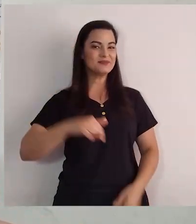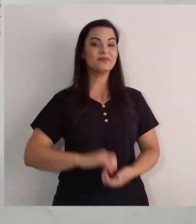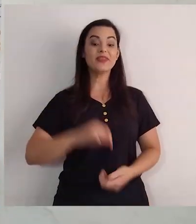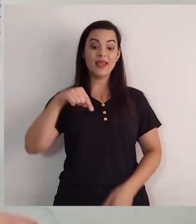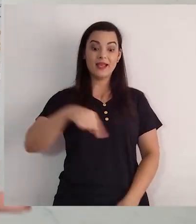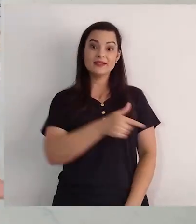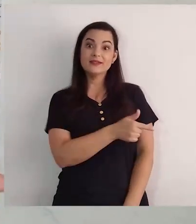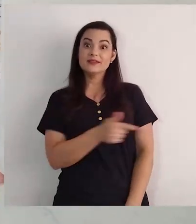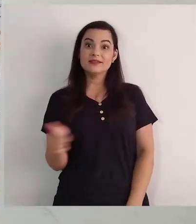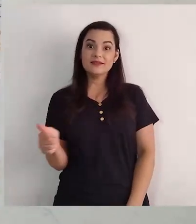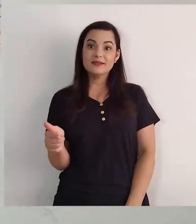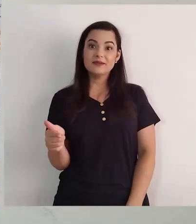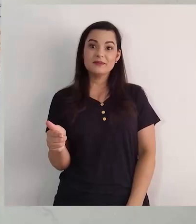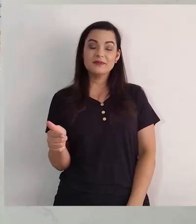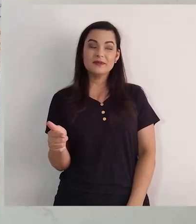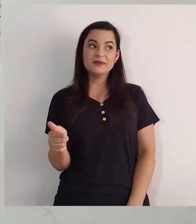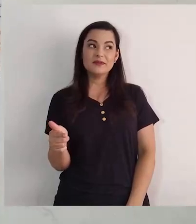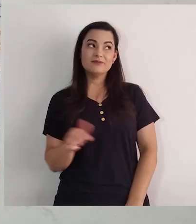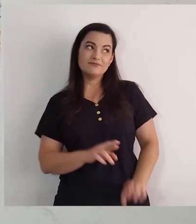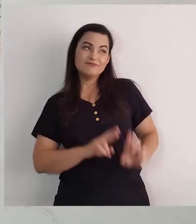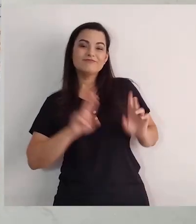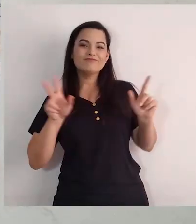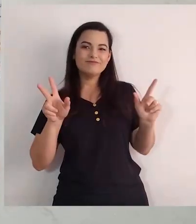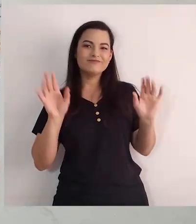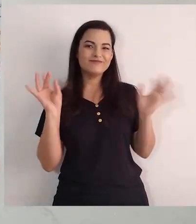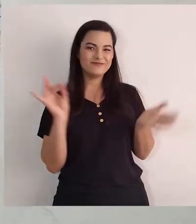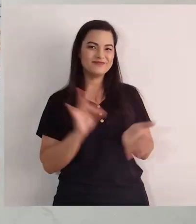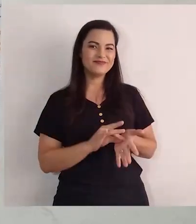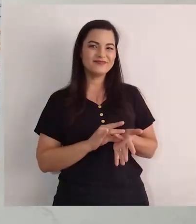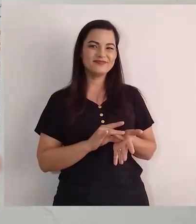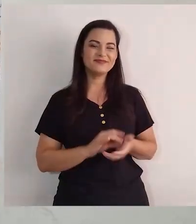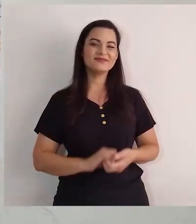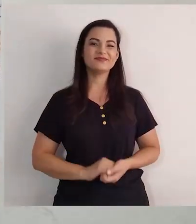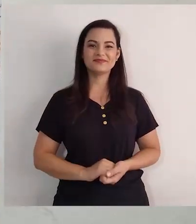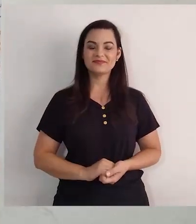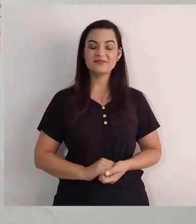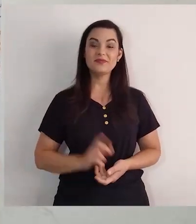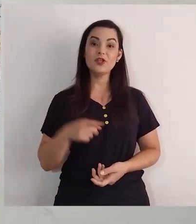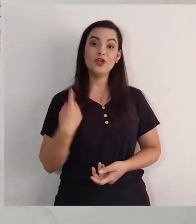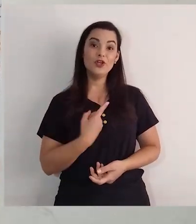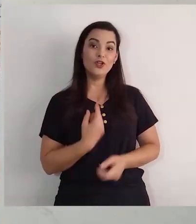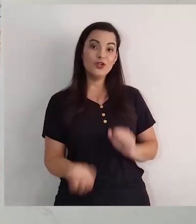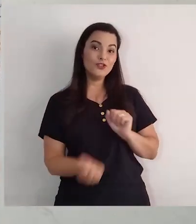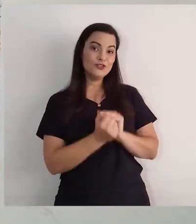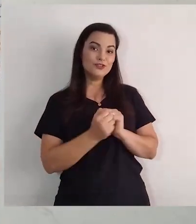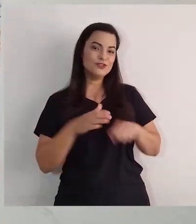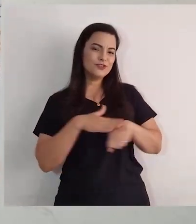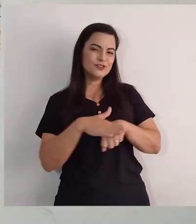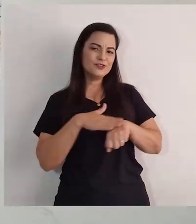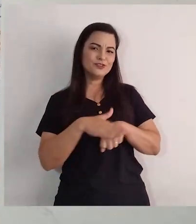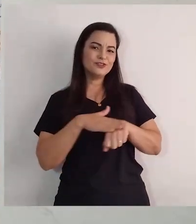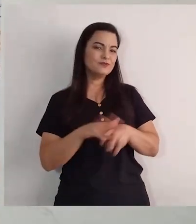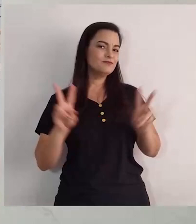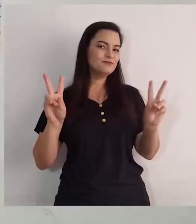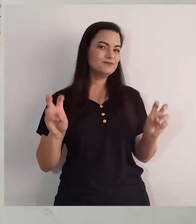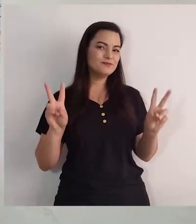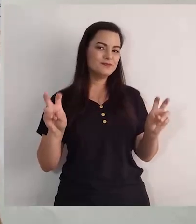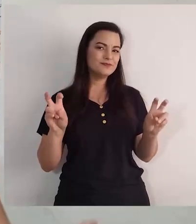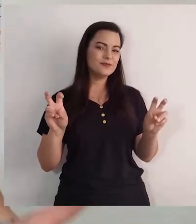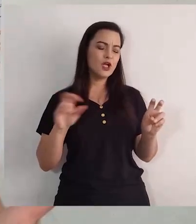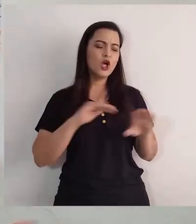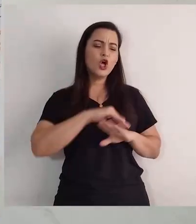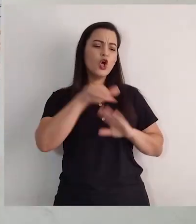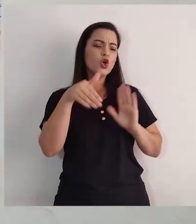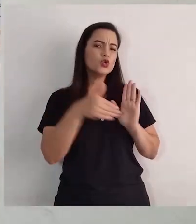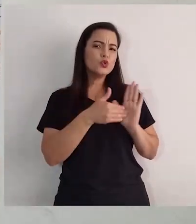ser um pouquinho diferente. Nós vamos conversar sobre tudo que foi falado,